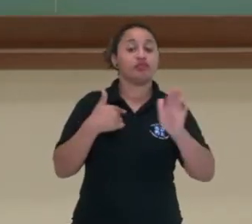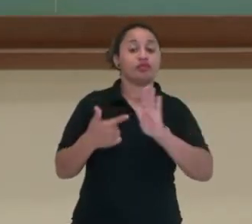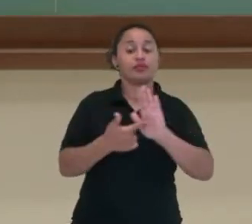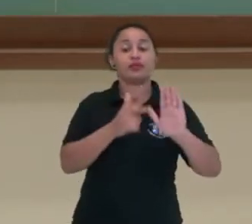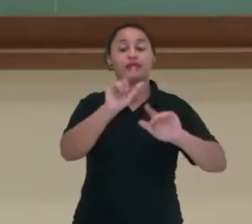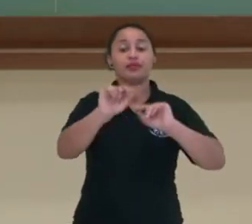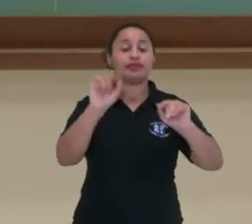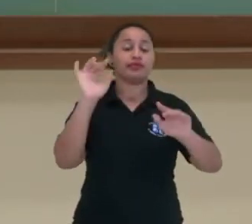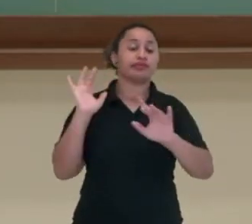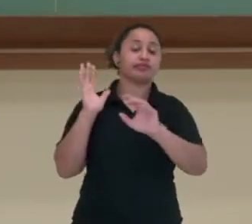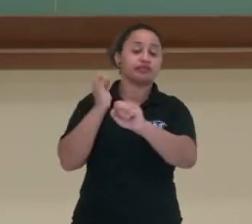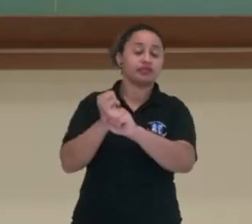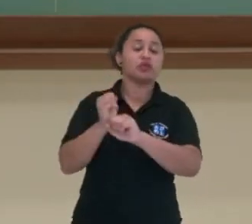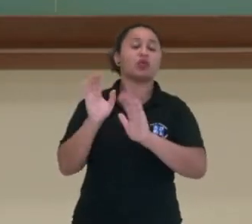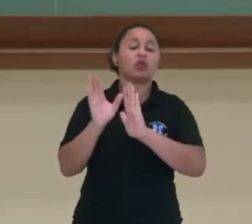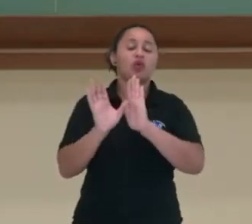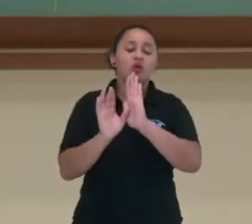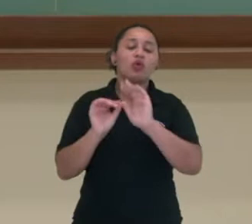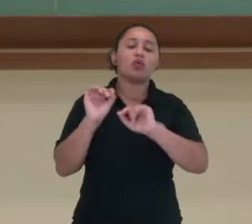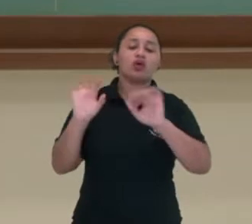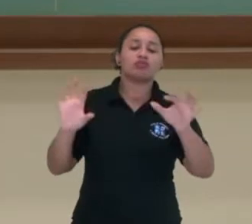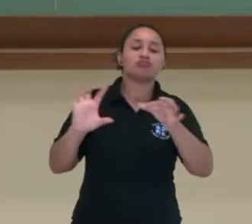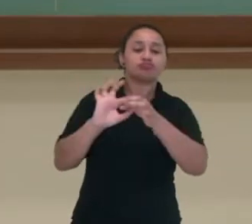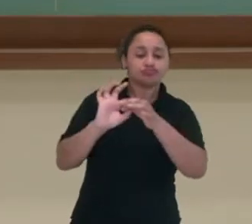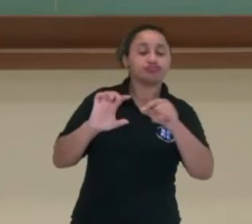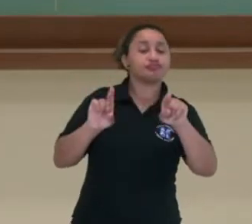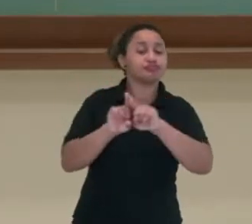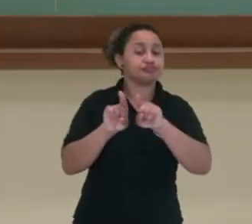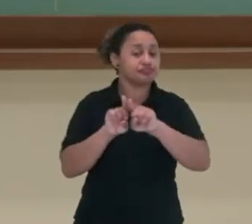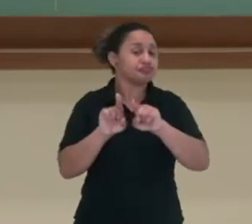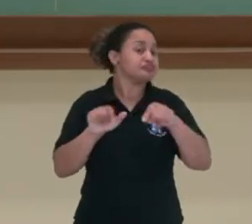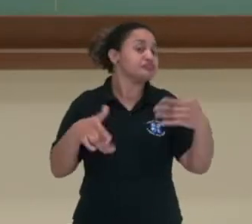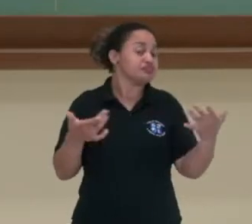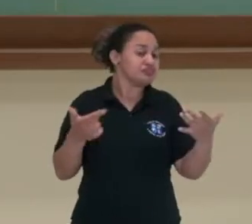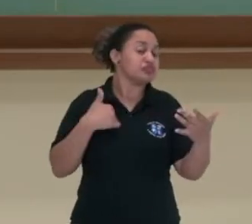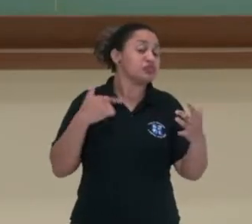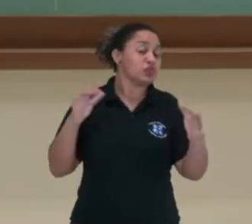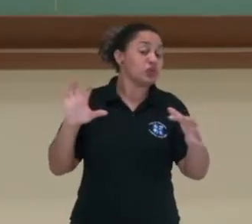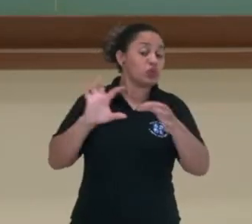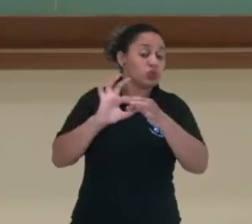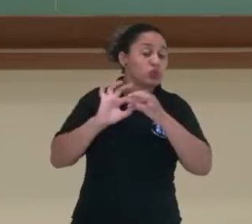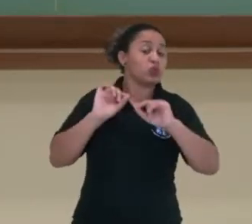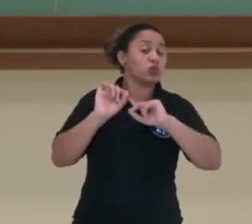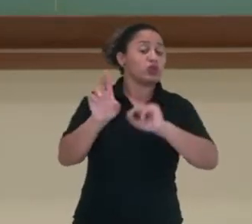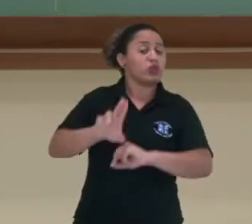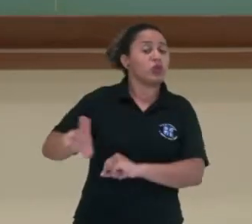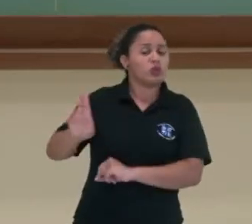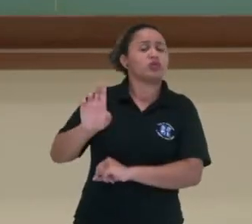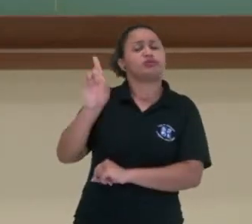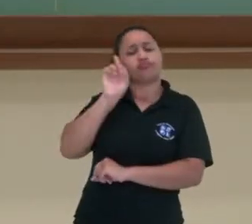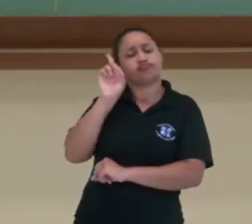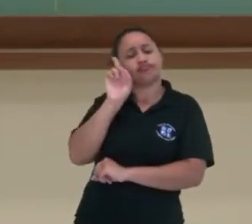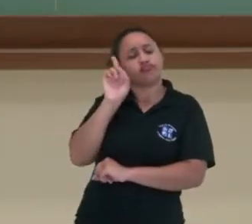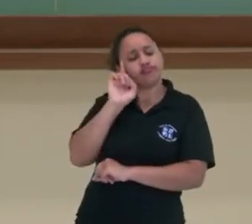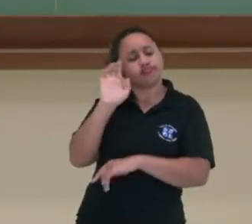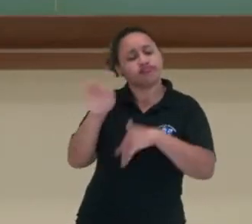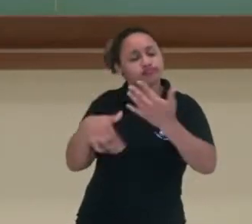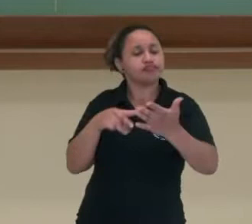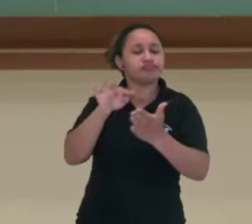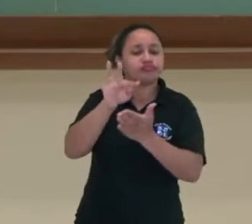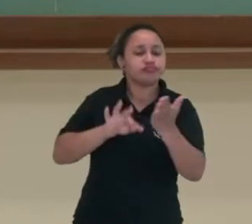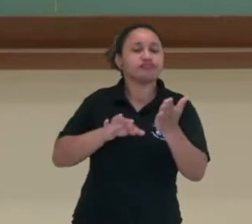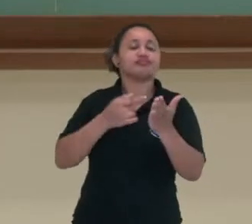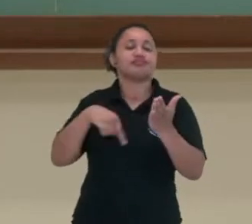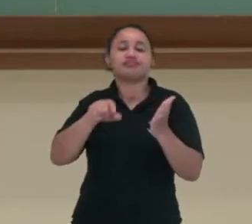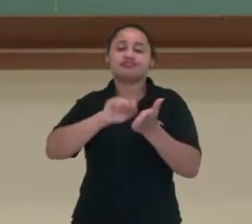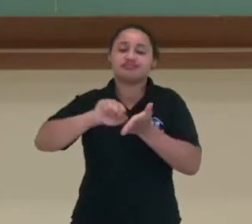uma breve retomada das conjunções coordenativas. Conjunções essas que vocês usam cotidianamente nas produções textuais